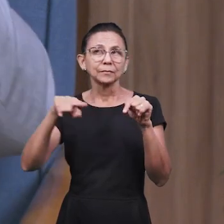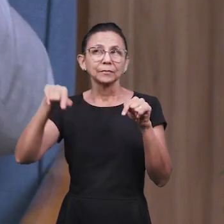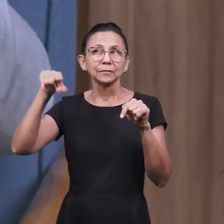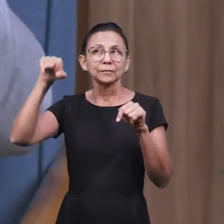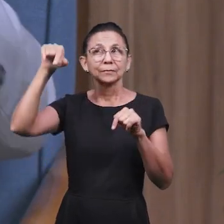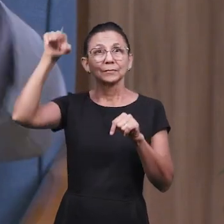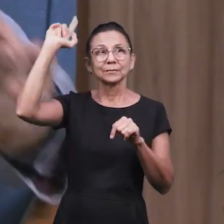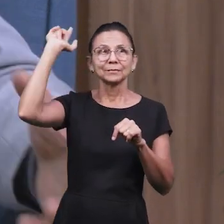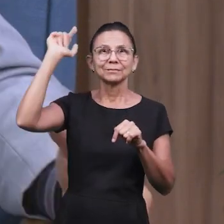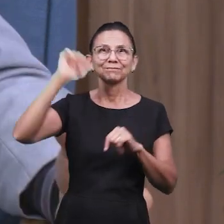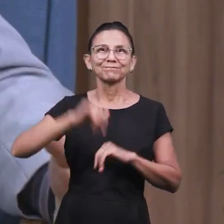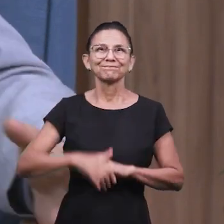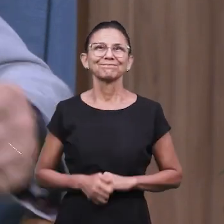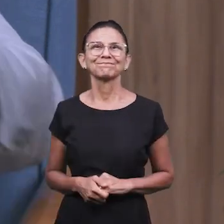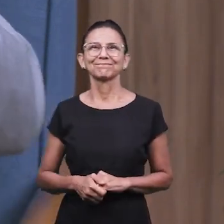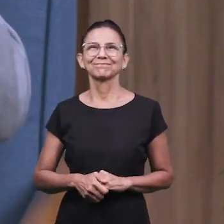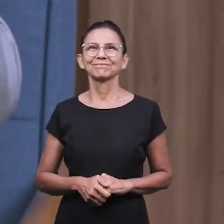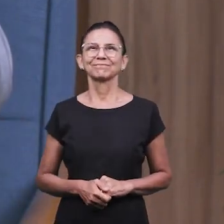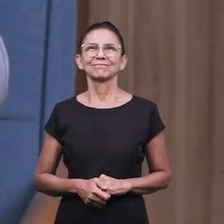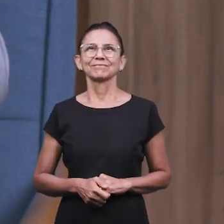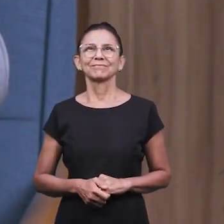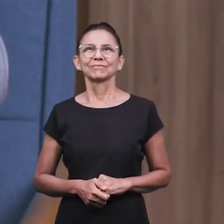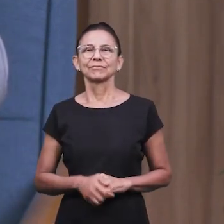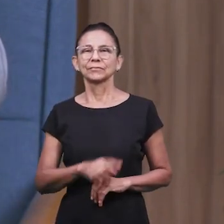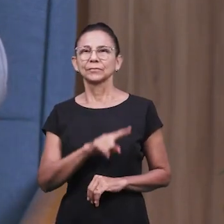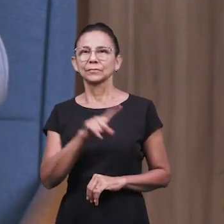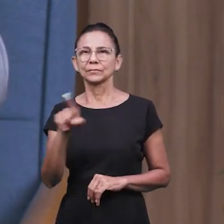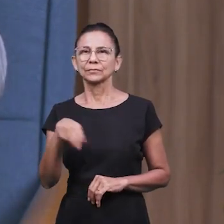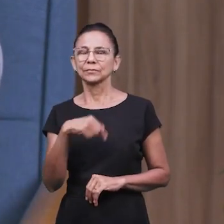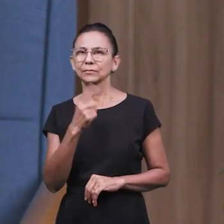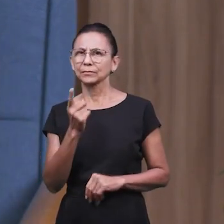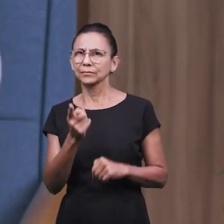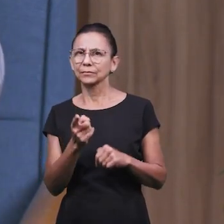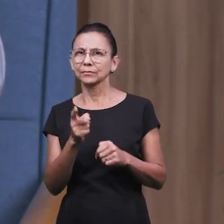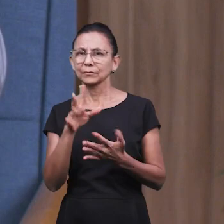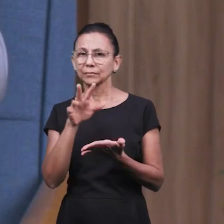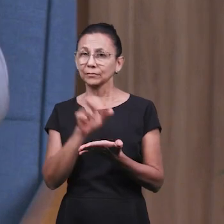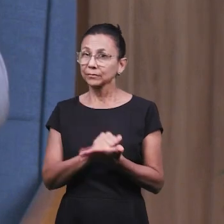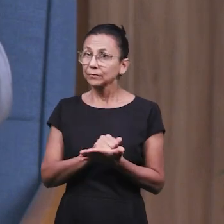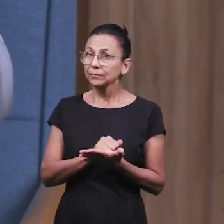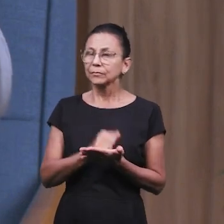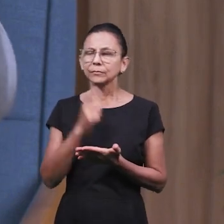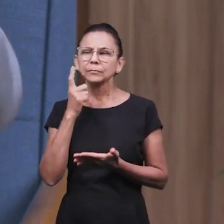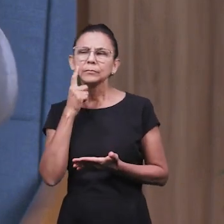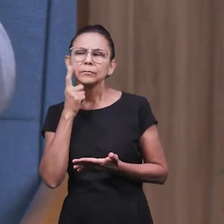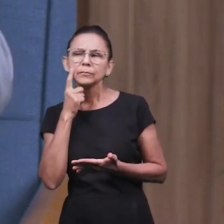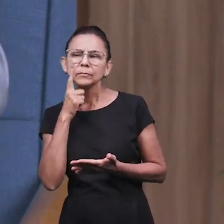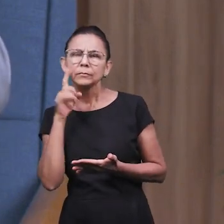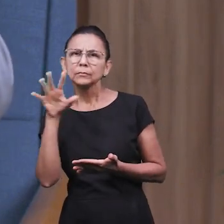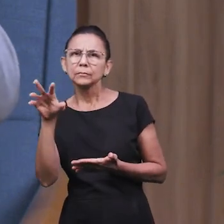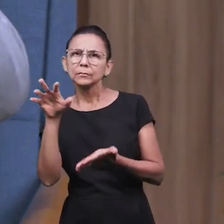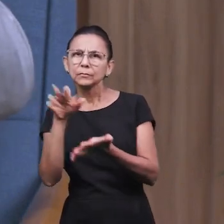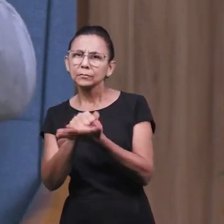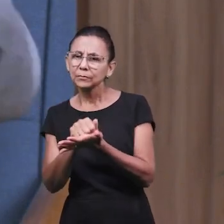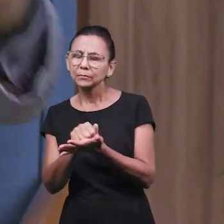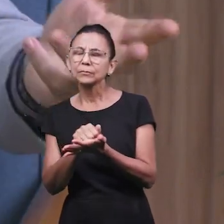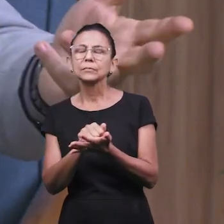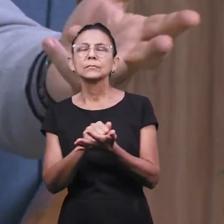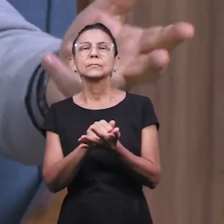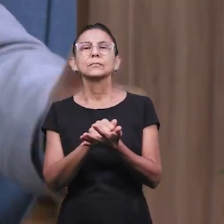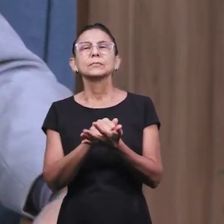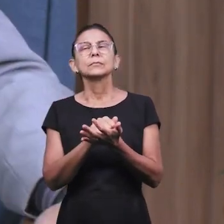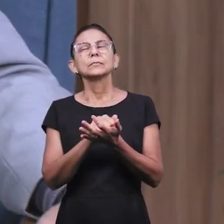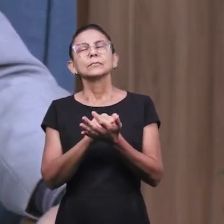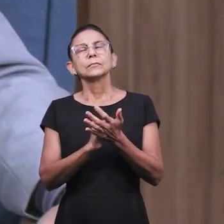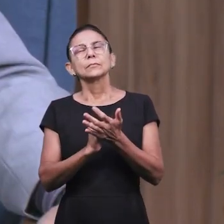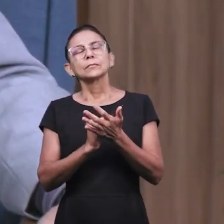vamos chegar a ainda mais pessoas. Não esquece de ver se você está inscrito, certifica lá, se não tiver, se inscreve, compartilha